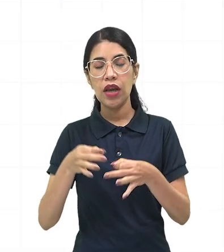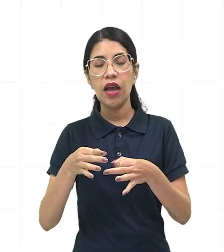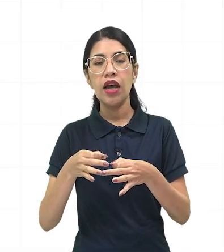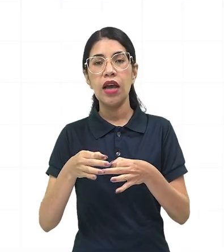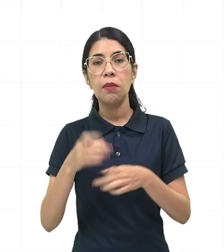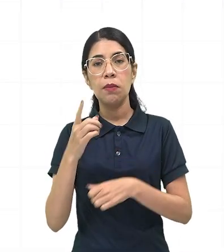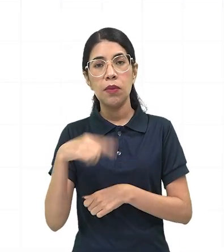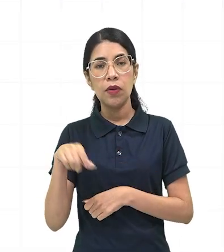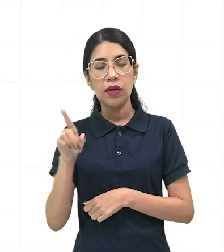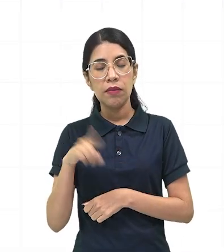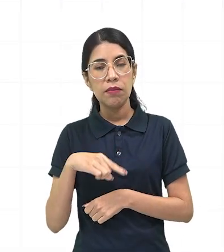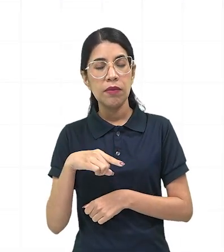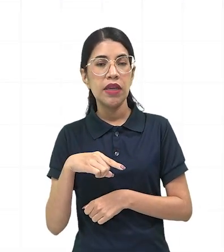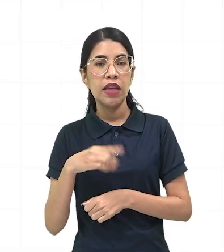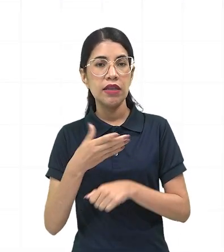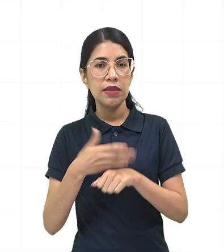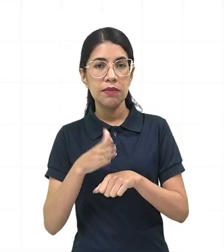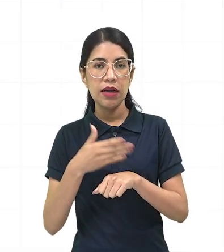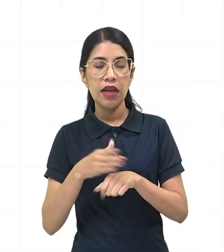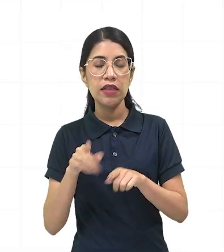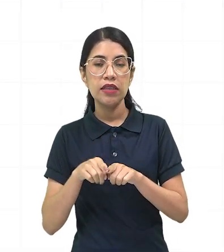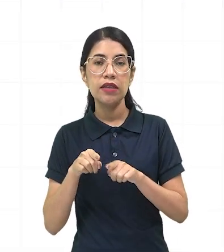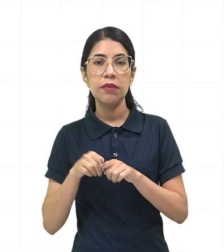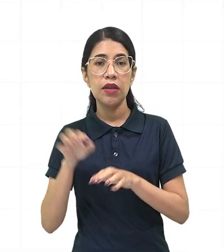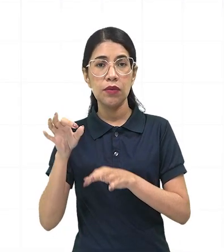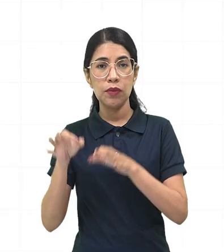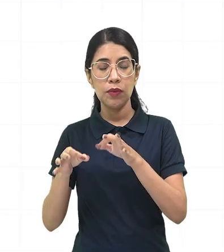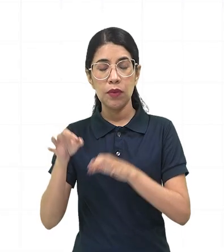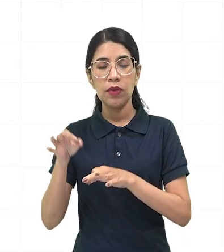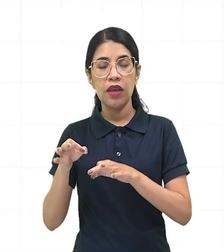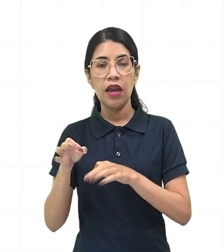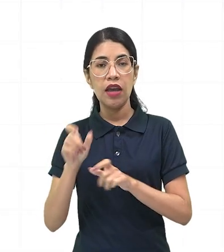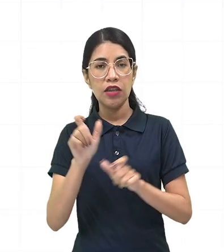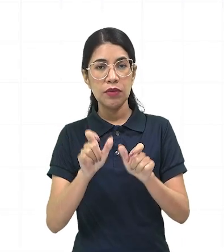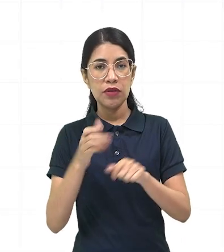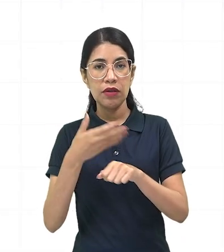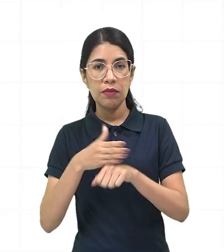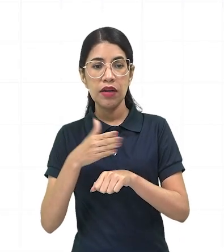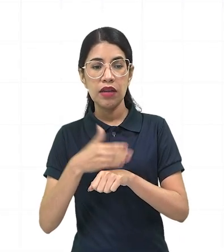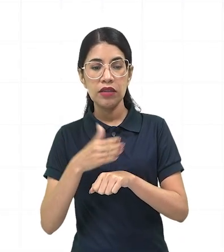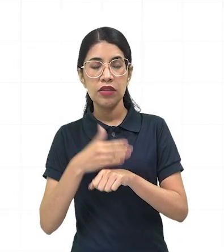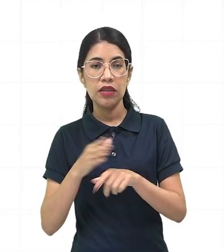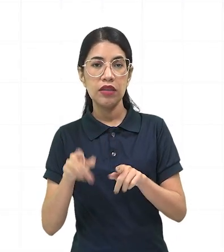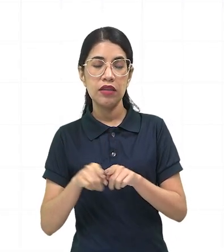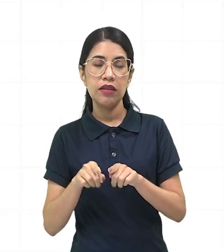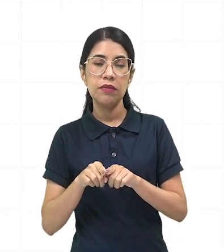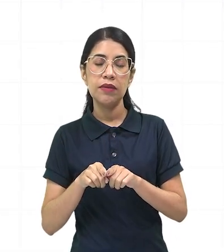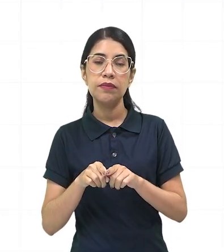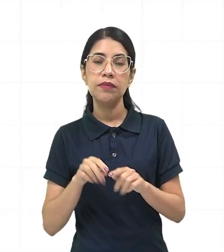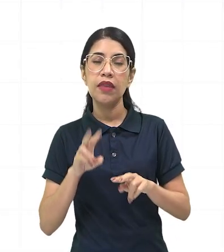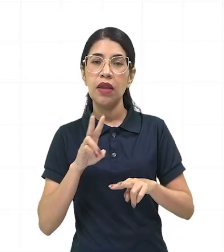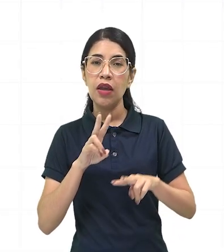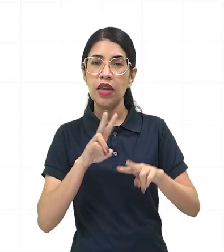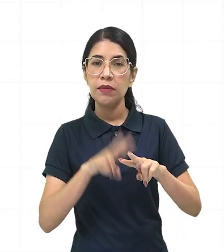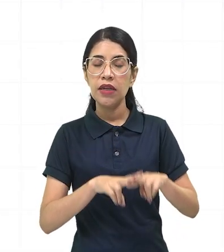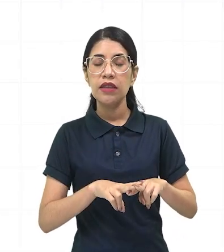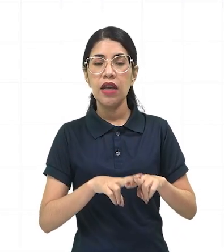coibir essas práticas, condenar, né, aqueles que praticam isso, né, que é o terceiro ponto, punir aqueles